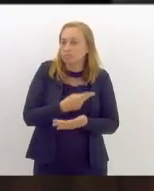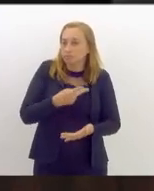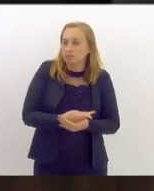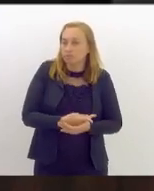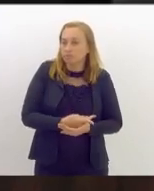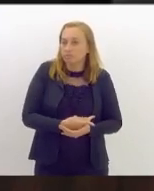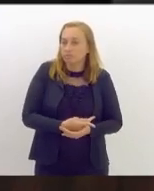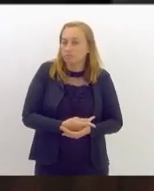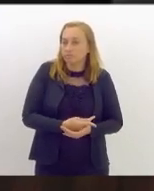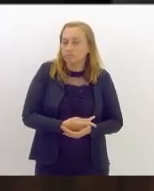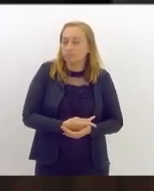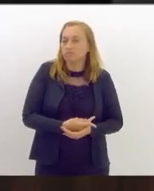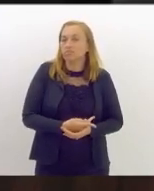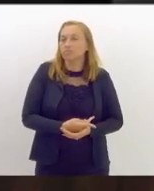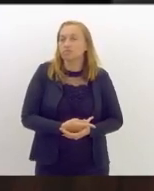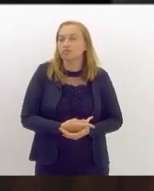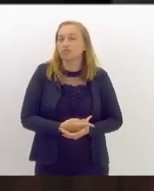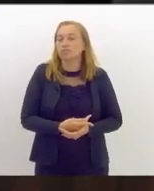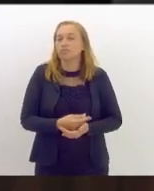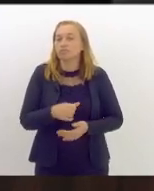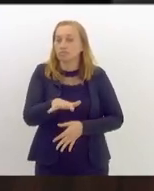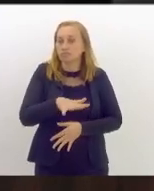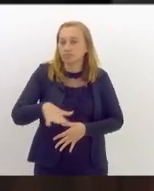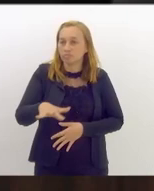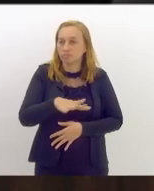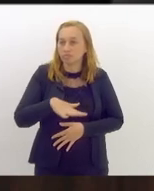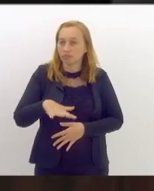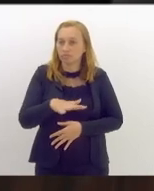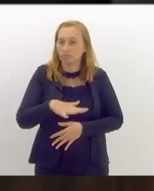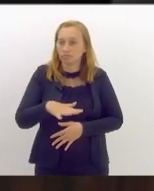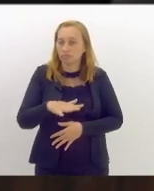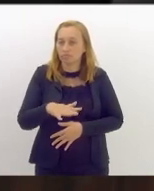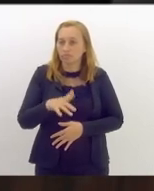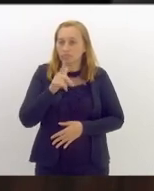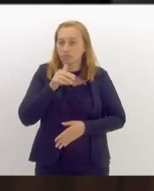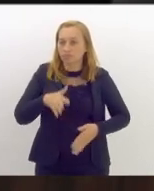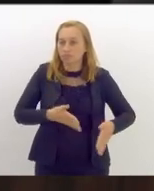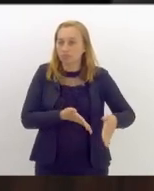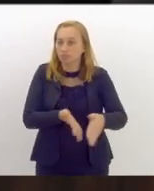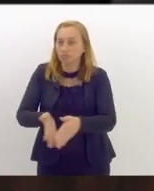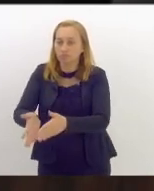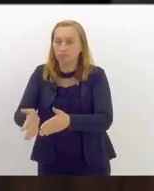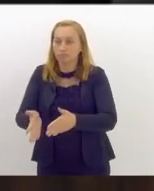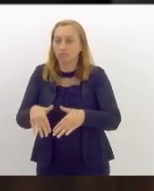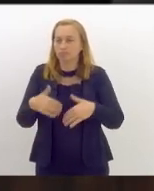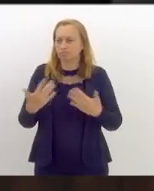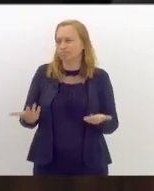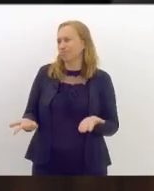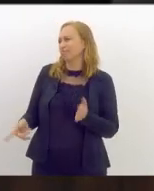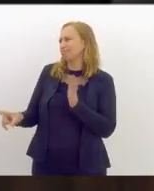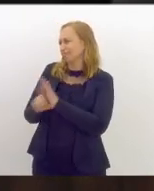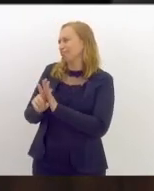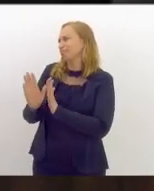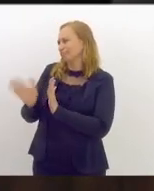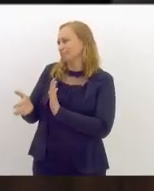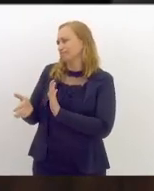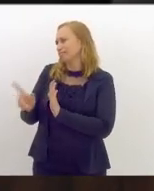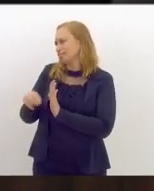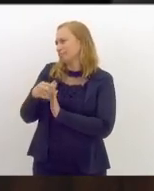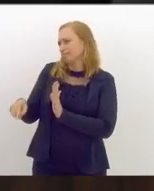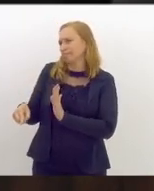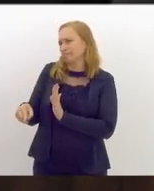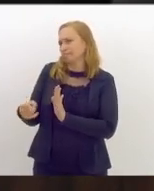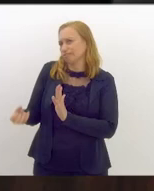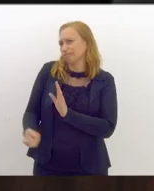e legais realizados nas áreas de encostas e na margem do rio de Córregos ali já é Salvo engano já é assim já proíbe